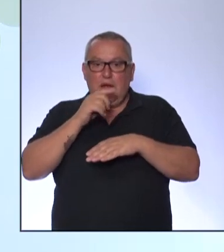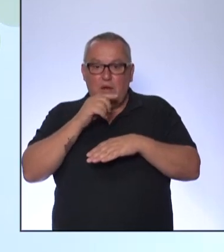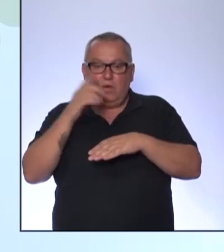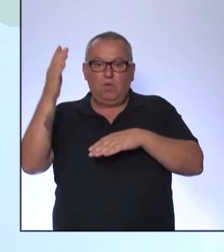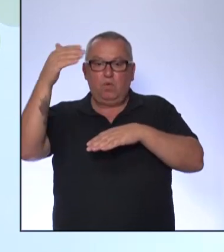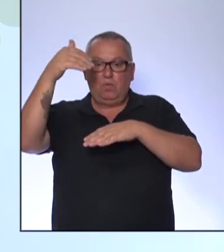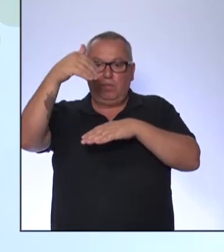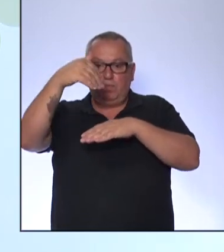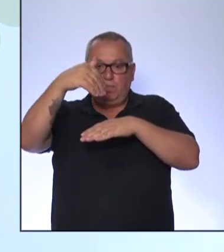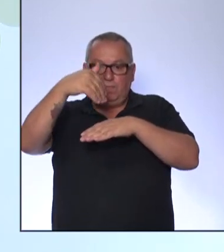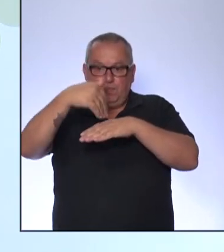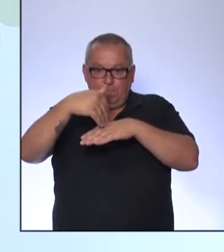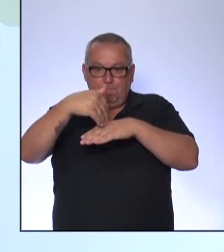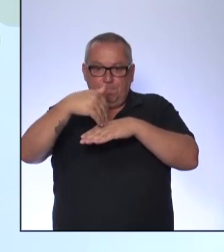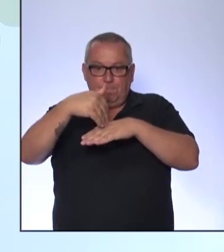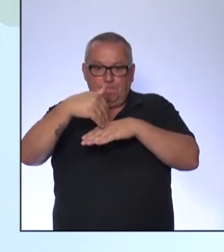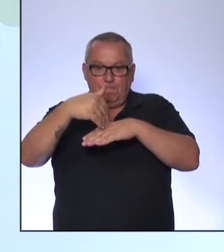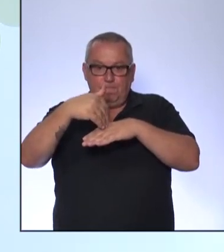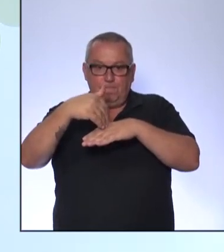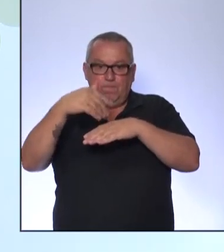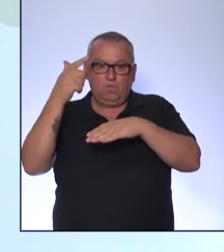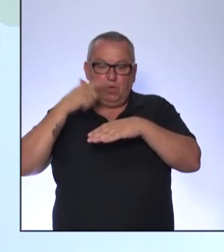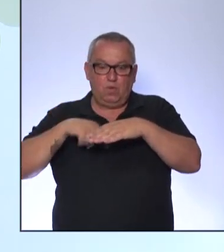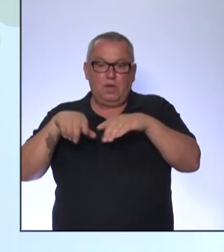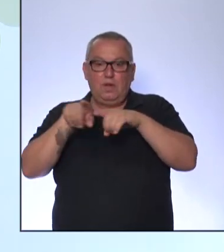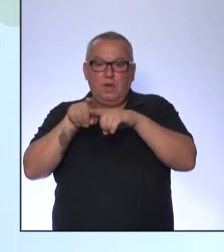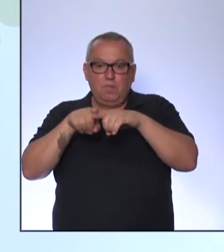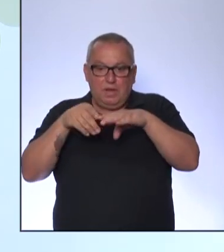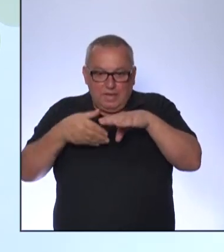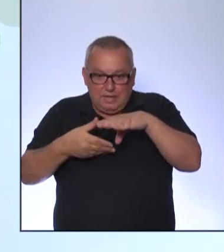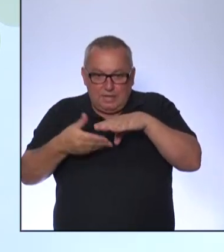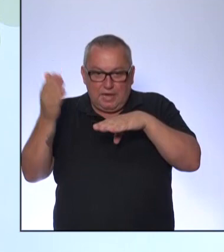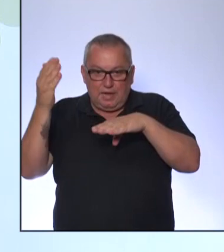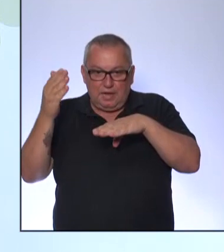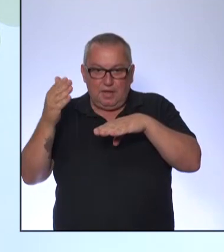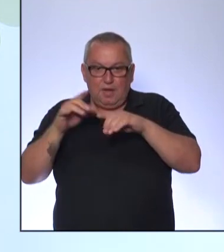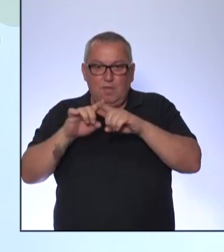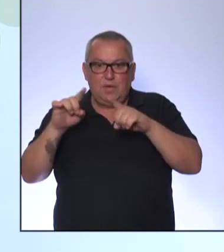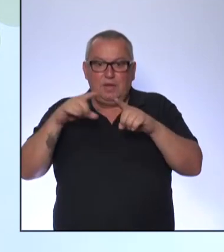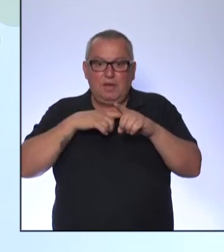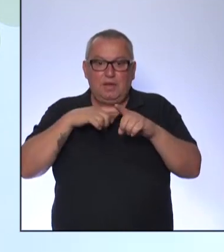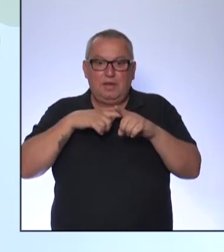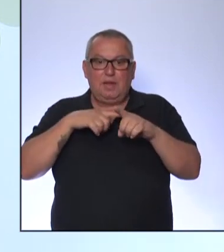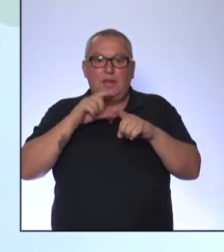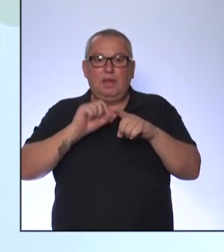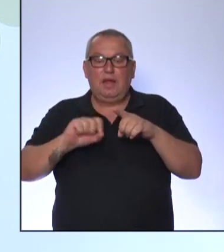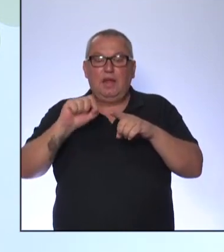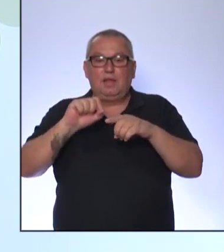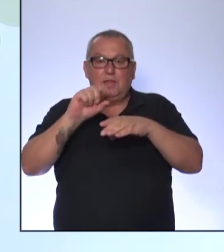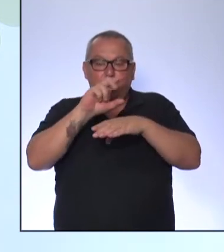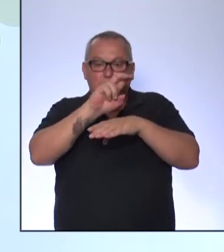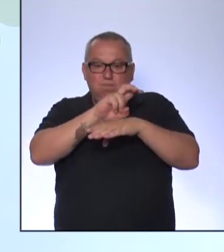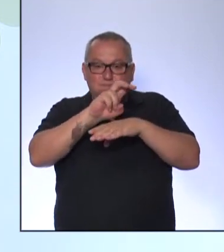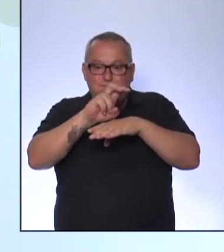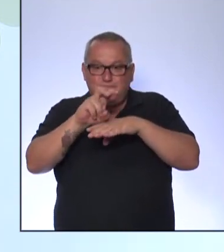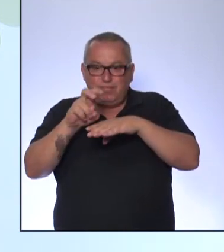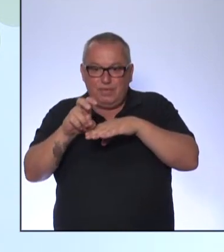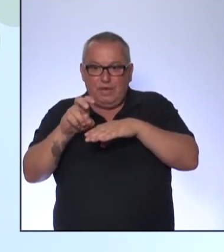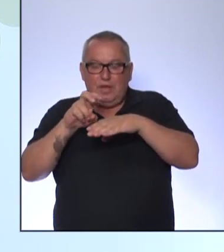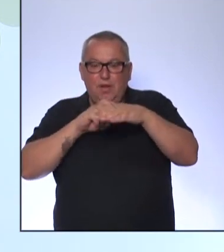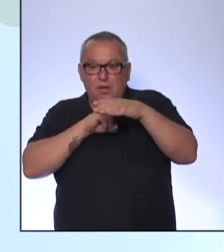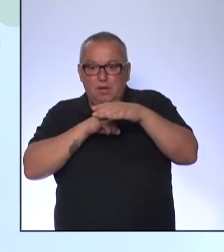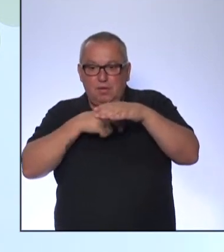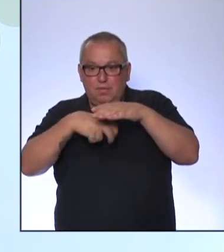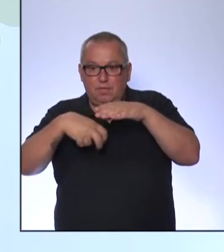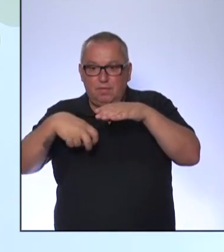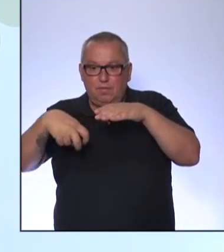certa forma, entrar e ela consegue, de certa forma, sair, mas ela tem, então, essa estrutura molecular que vai fazer com